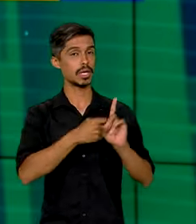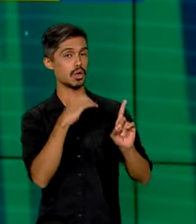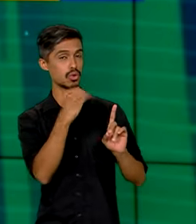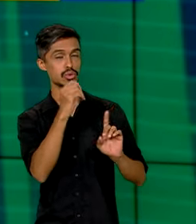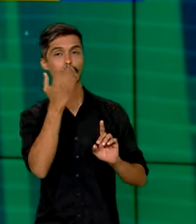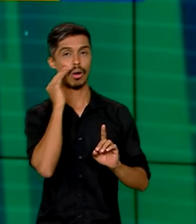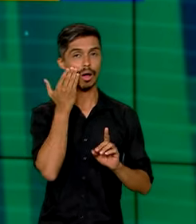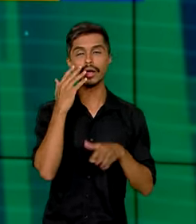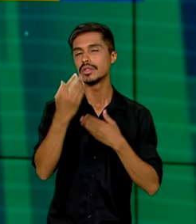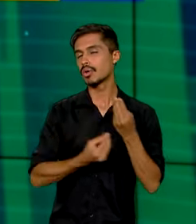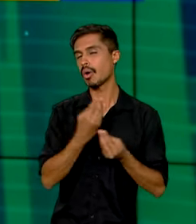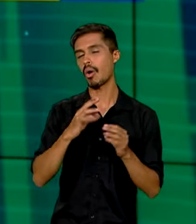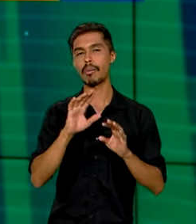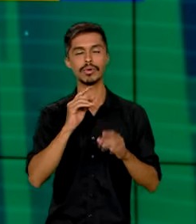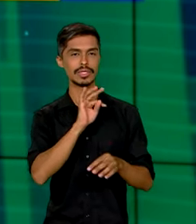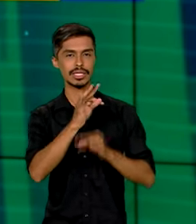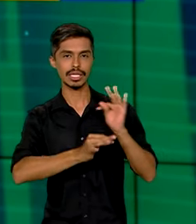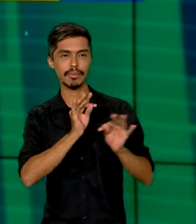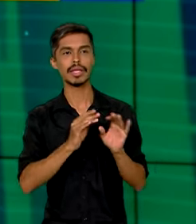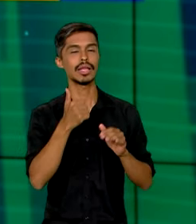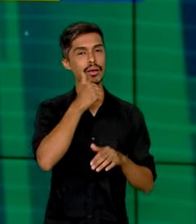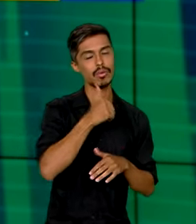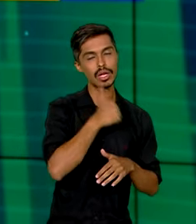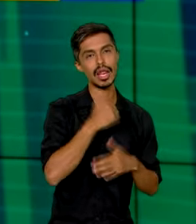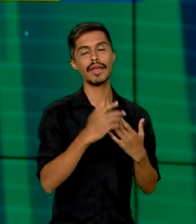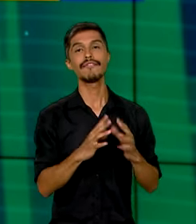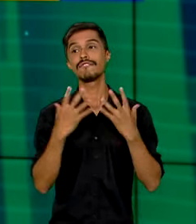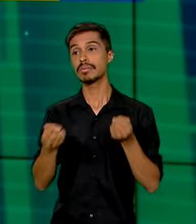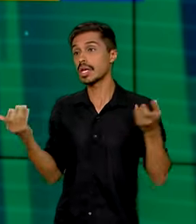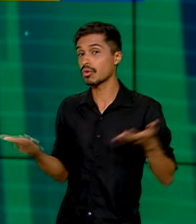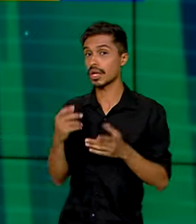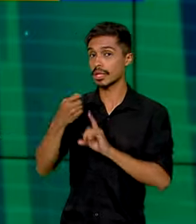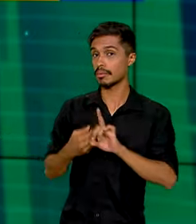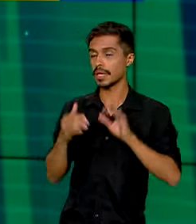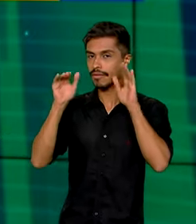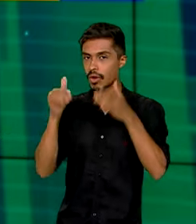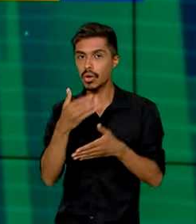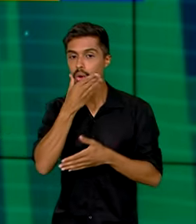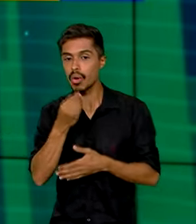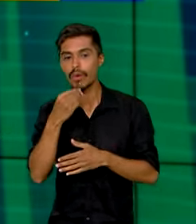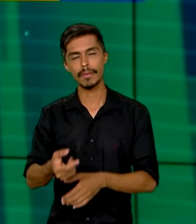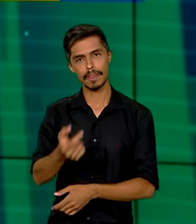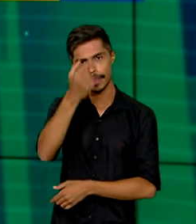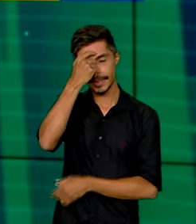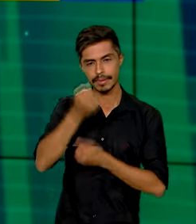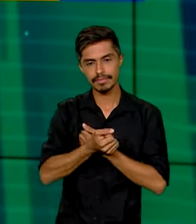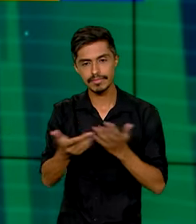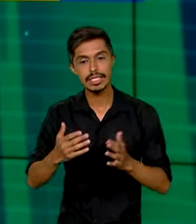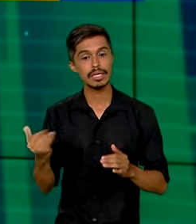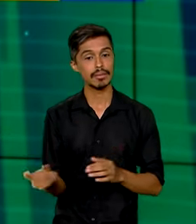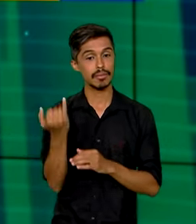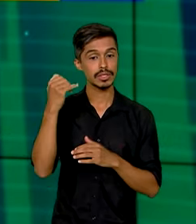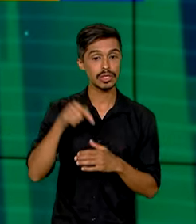à saúde das mulheres, vamos ter o foco na saúde dos homens, conscientizando sobre a importância